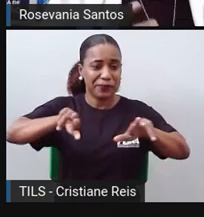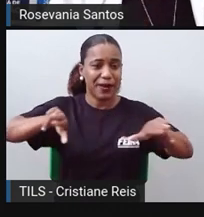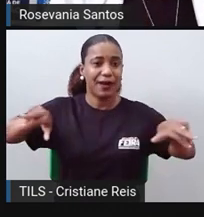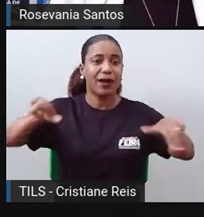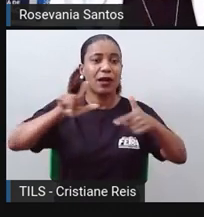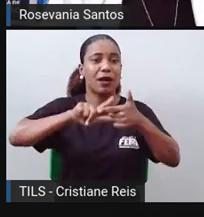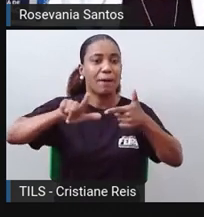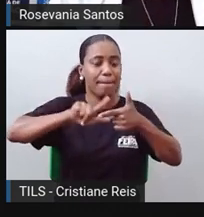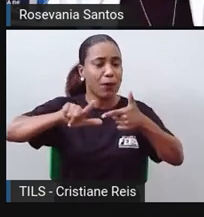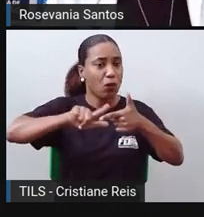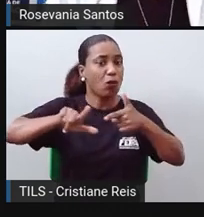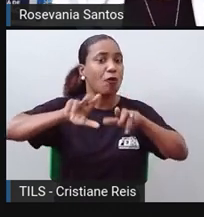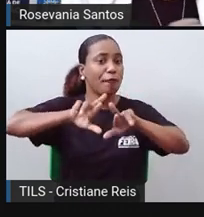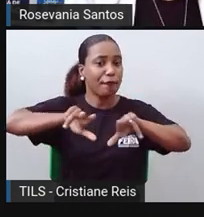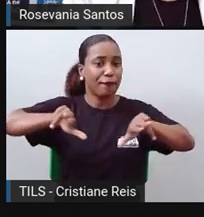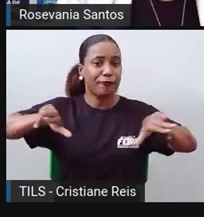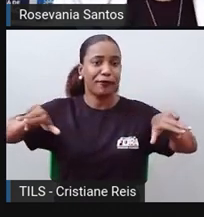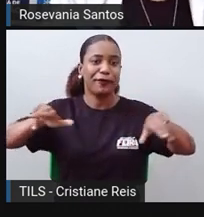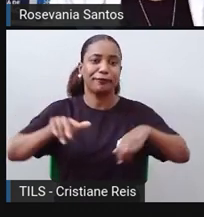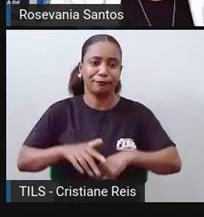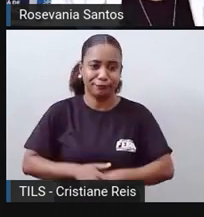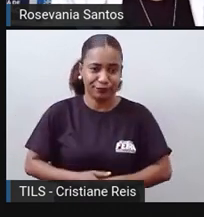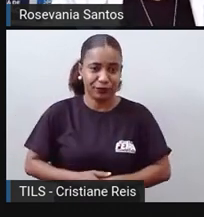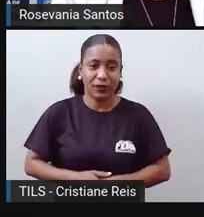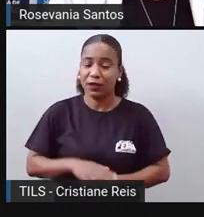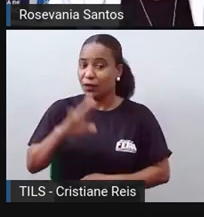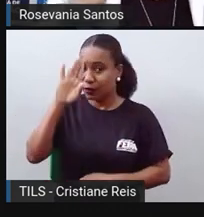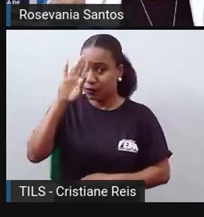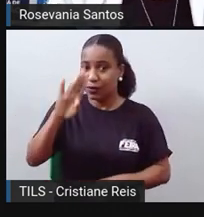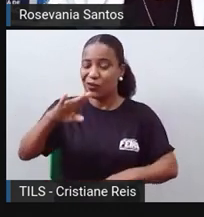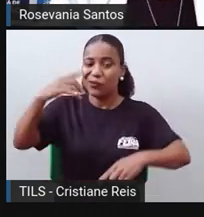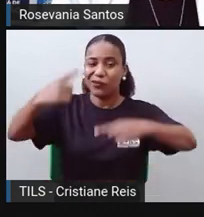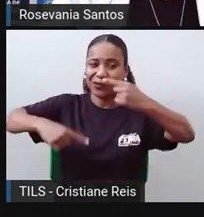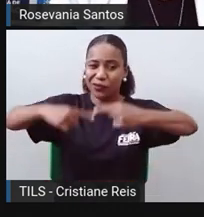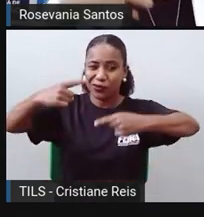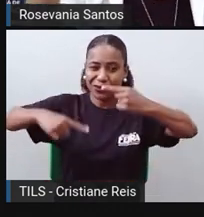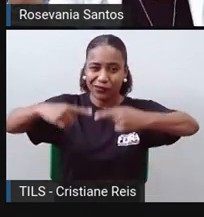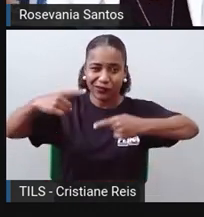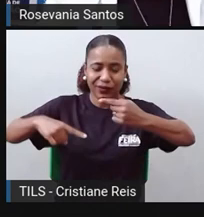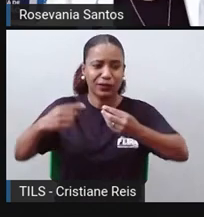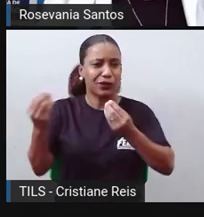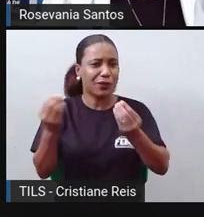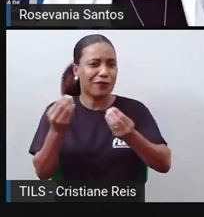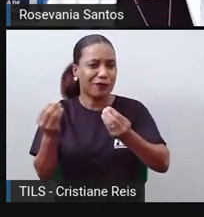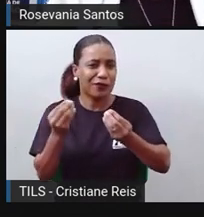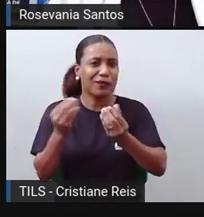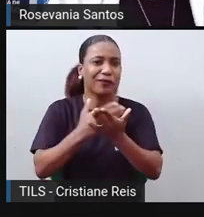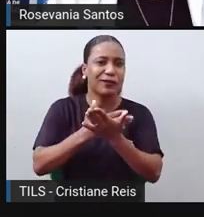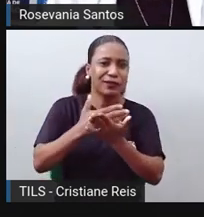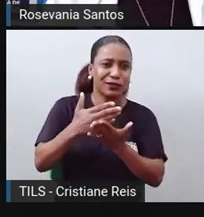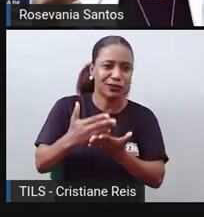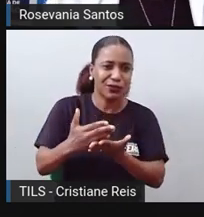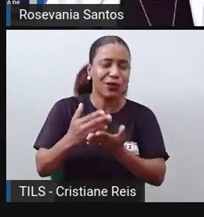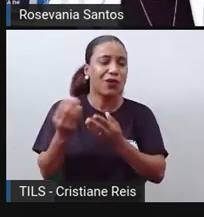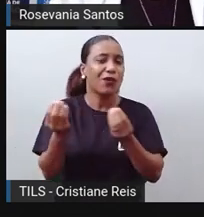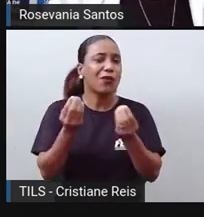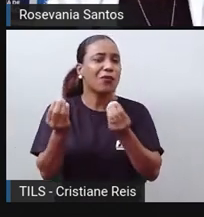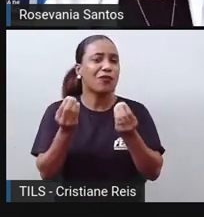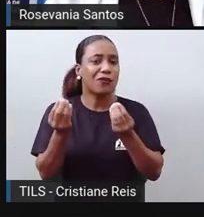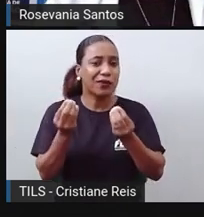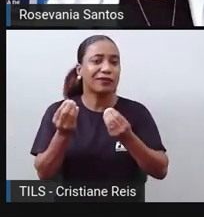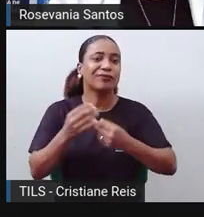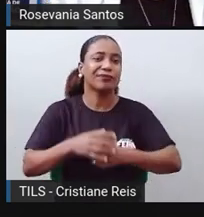né, um bom tempo falando principalmente desses conflitos aí para entender como foi que eles começaram, como é que, né, chegou o desfecho, mas a